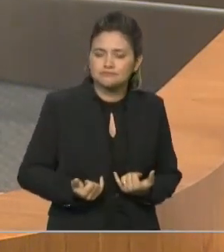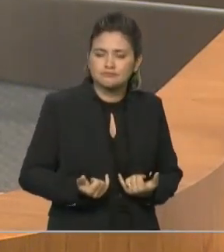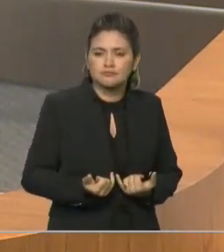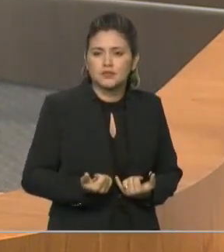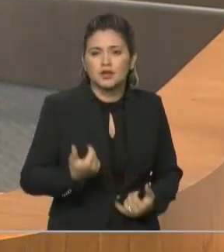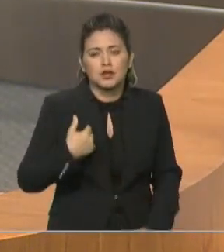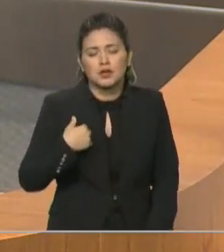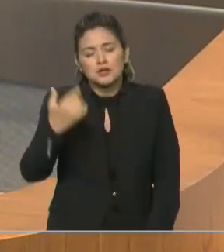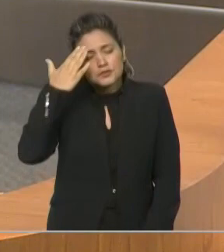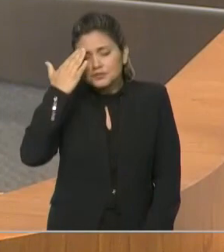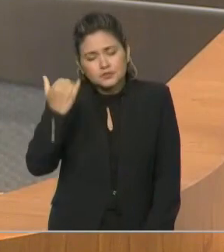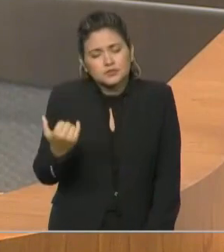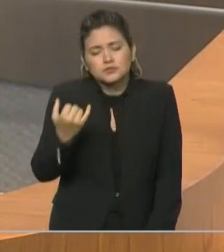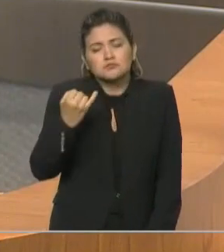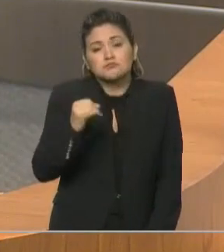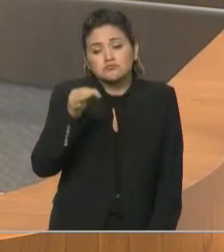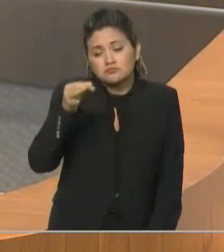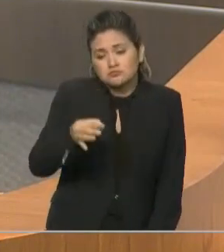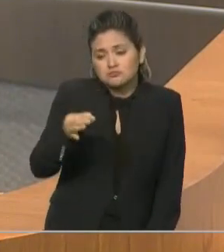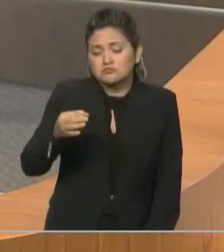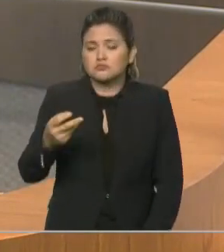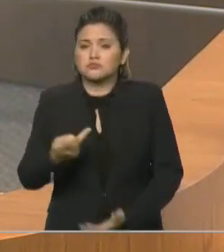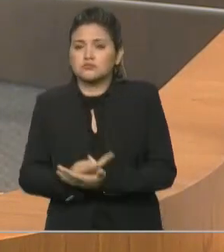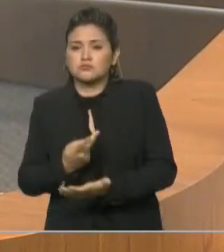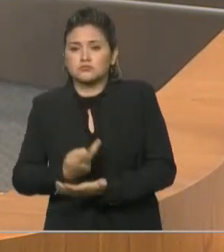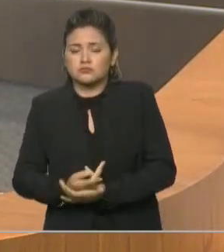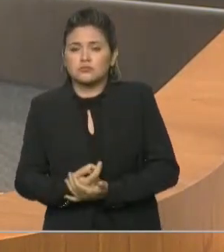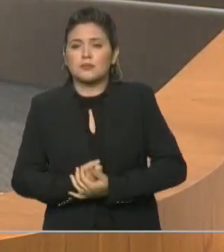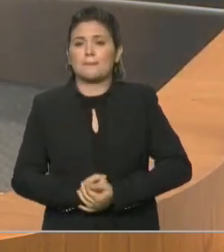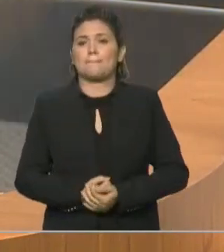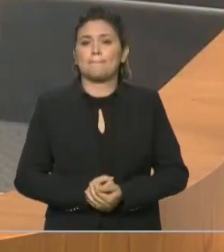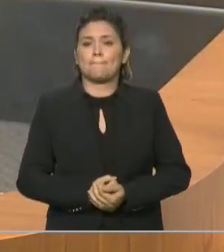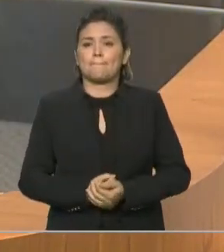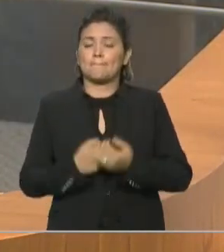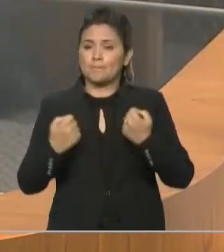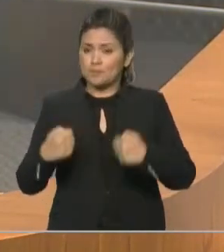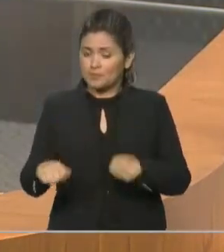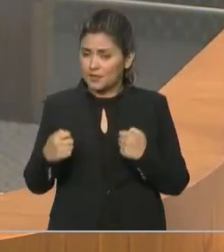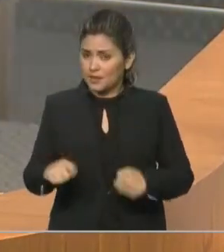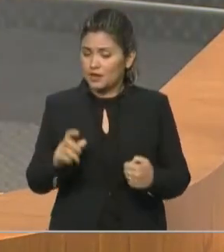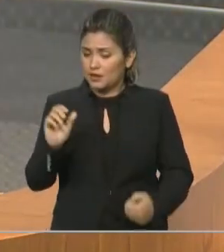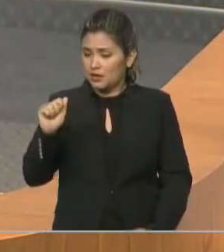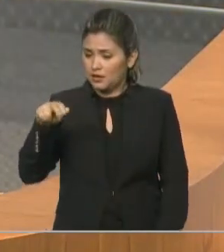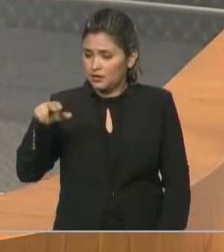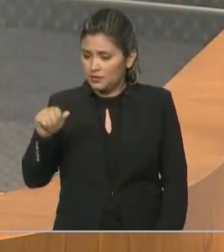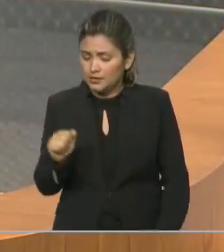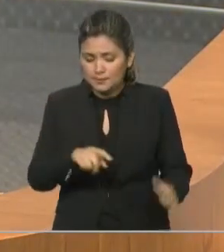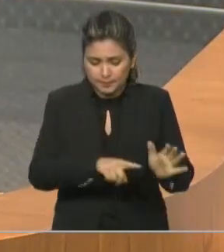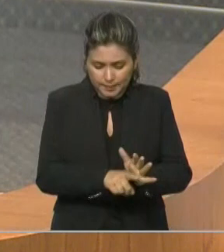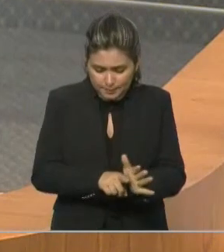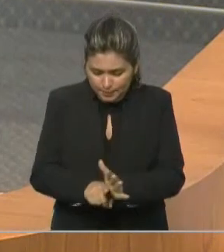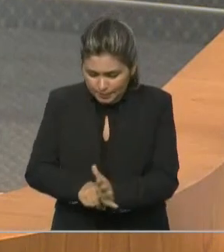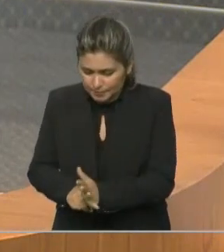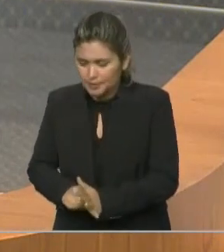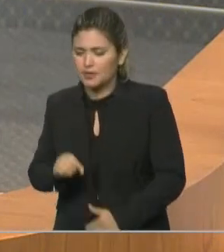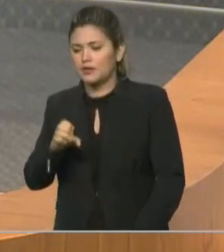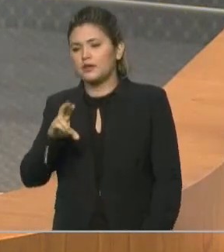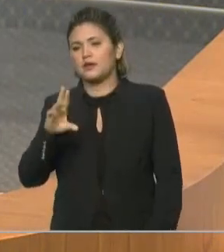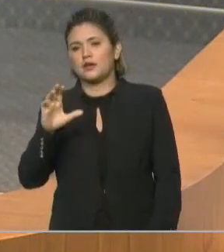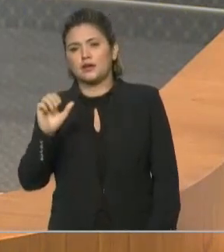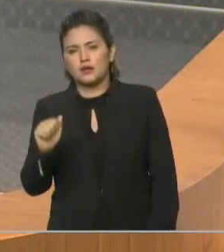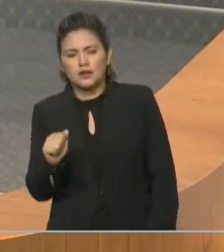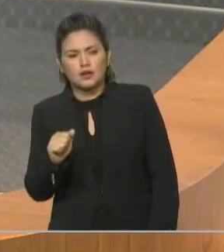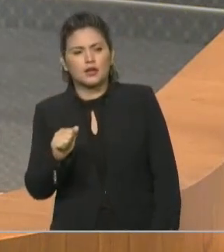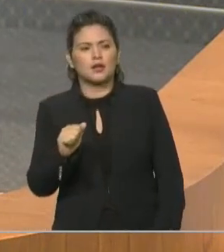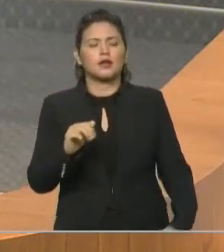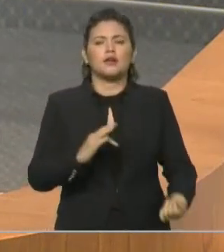tenho condição de decodificar. Prefiro contrapor com os dados da ANA em relação a isso e nós chegarmos com o dado do CRECO, as universidades que têm